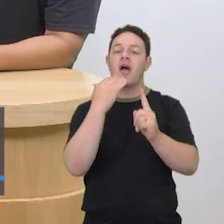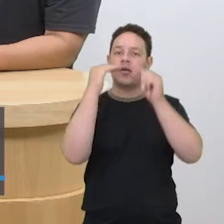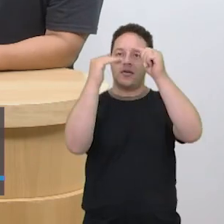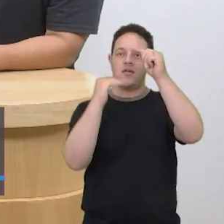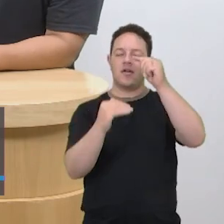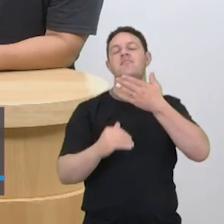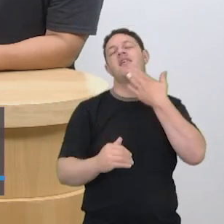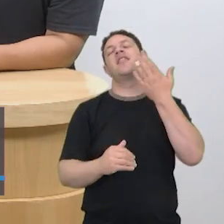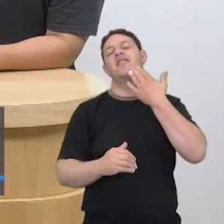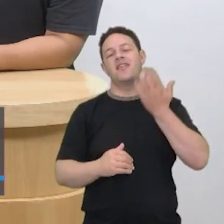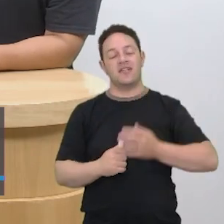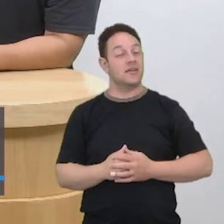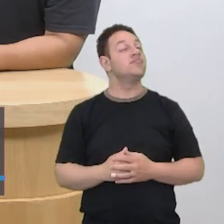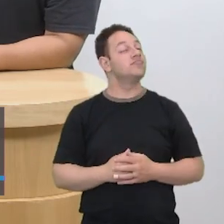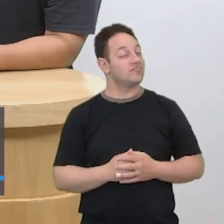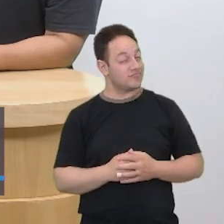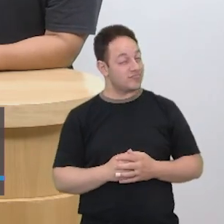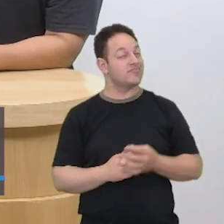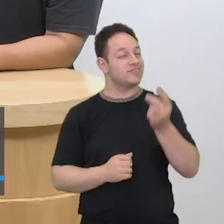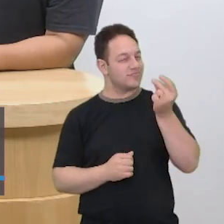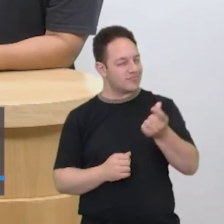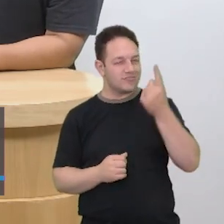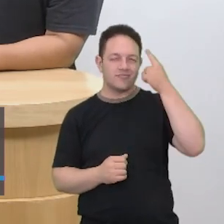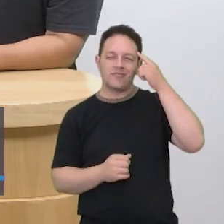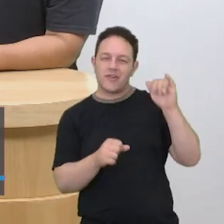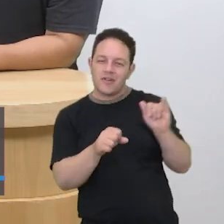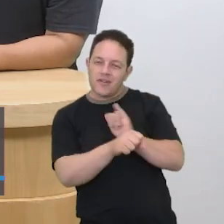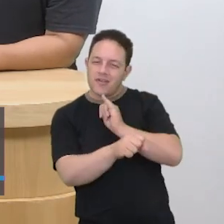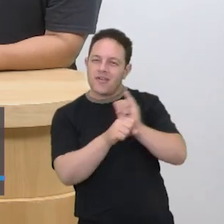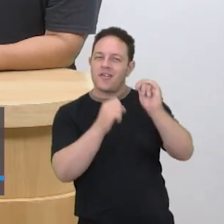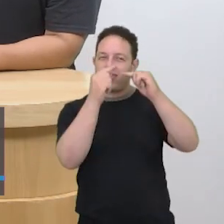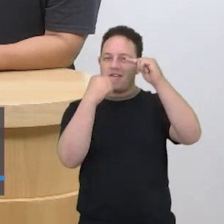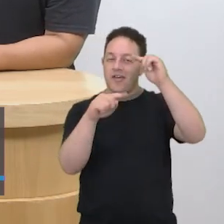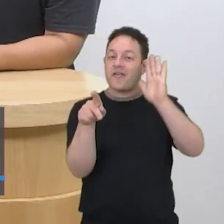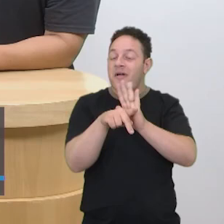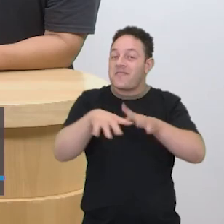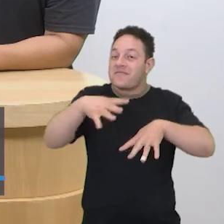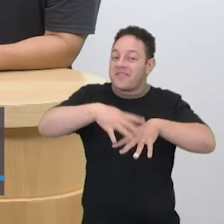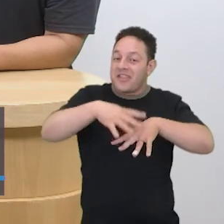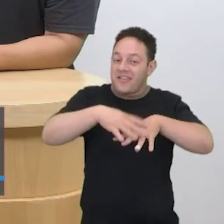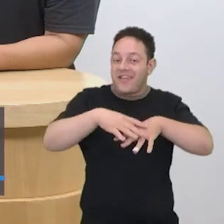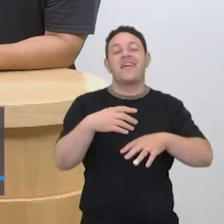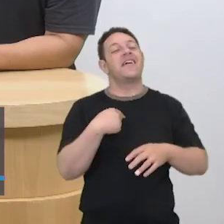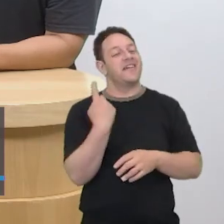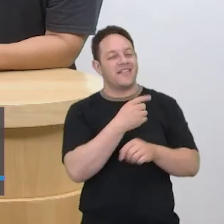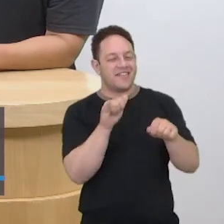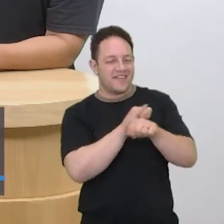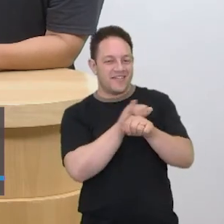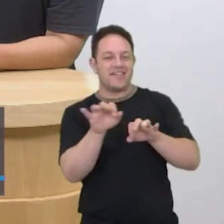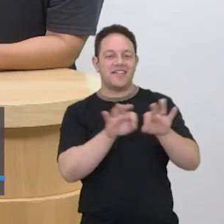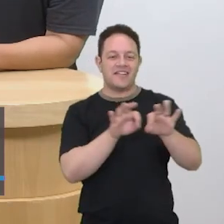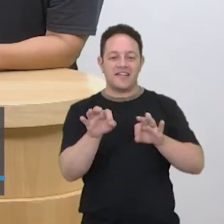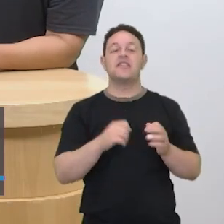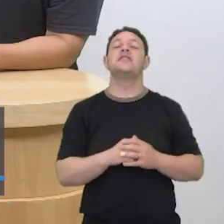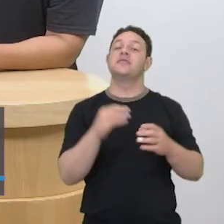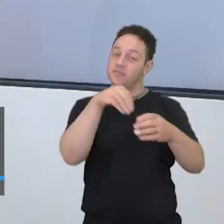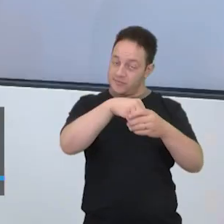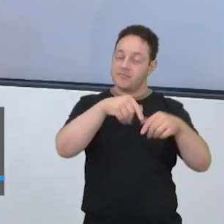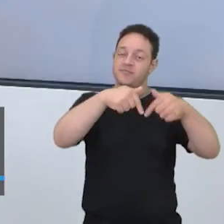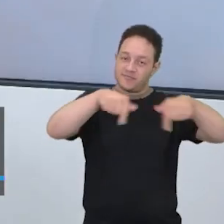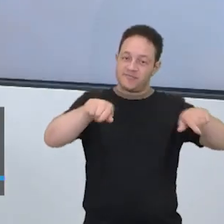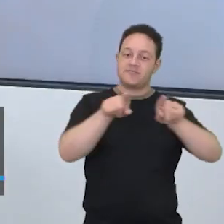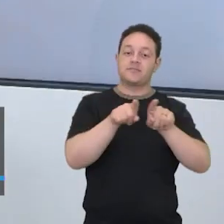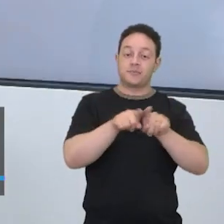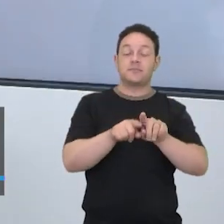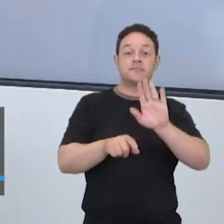facilitar a vida. Ah, são truques, gente. Vocês ouviram isso? São truques matemáticos que a gente está aplicando na química. Mas então,